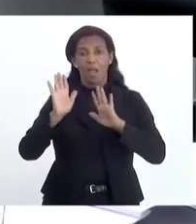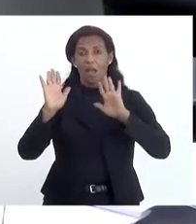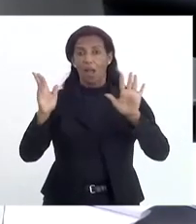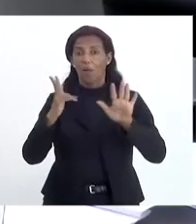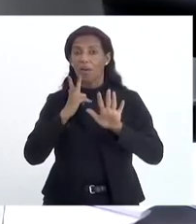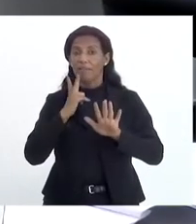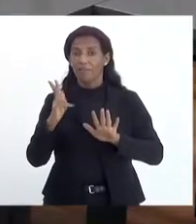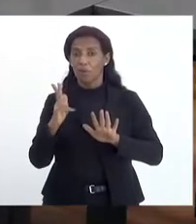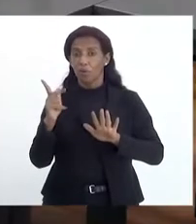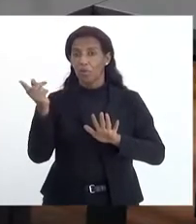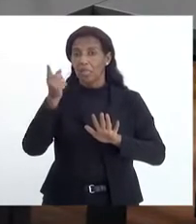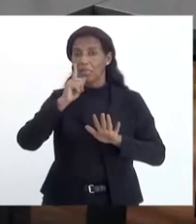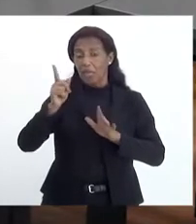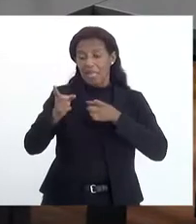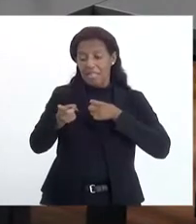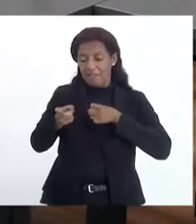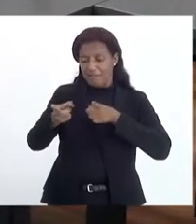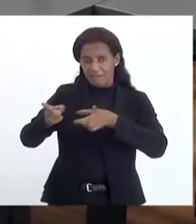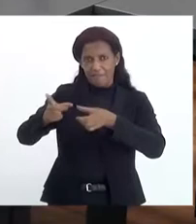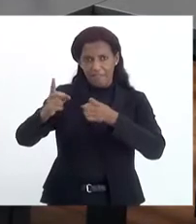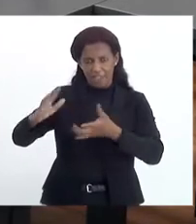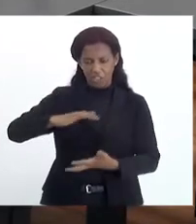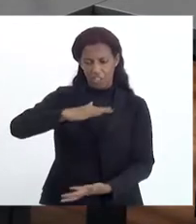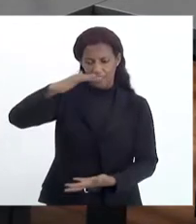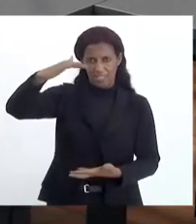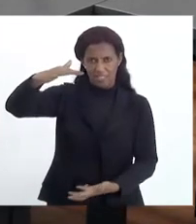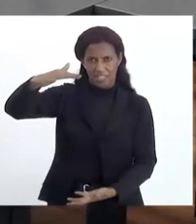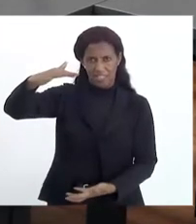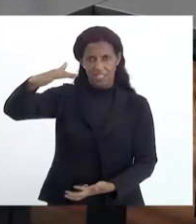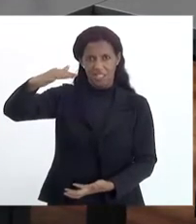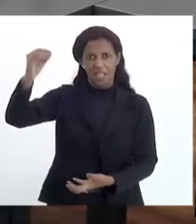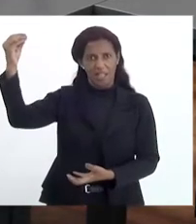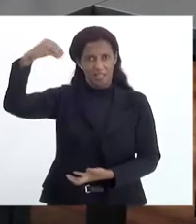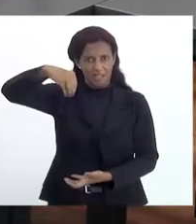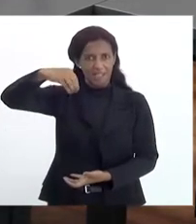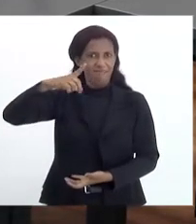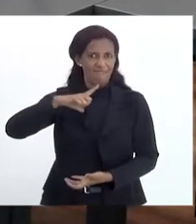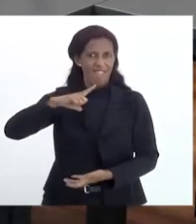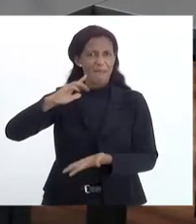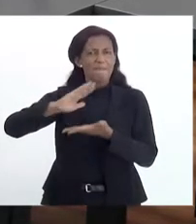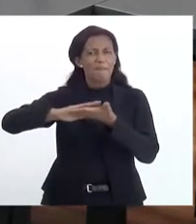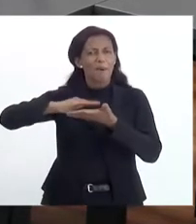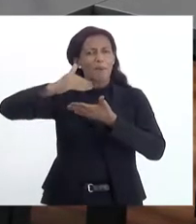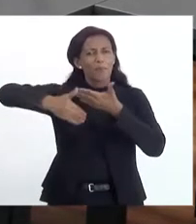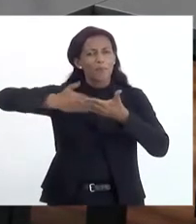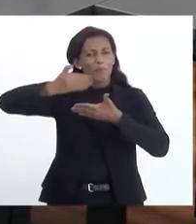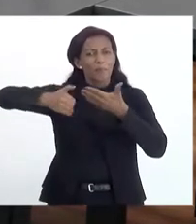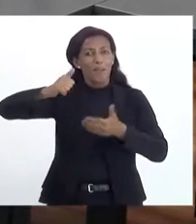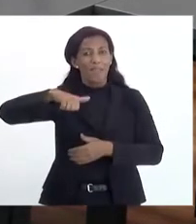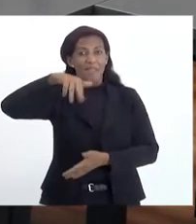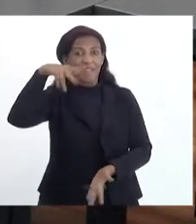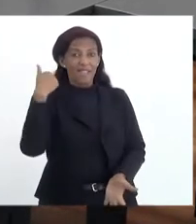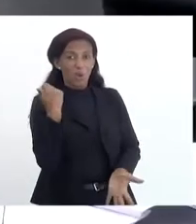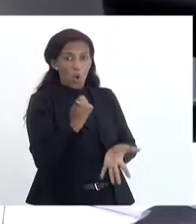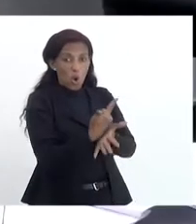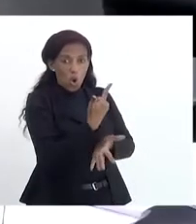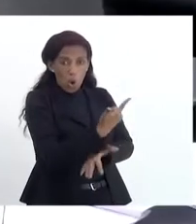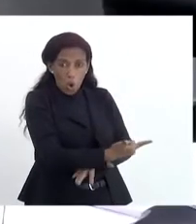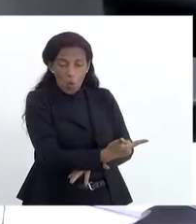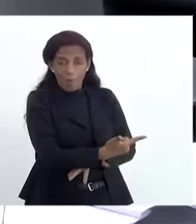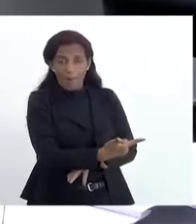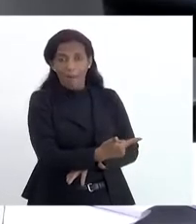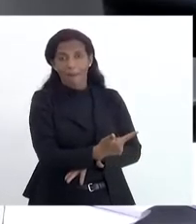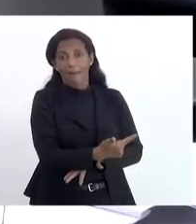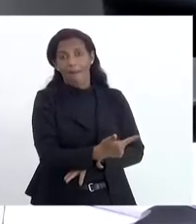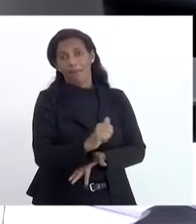aqui a preço da cesta básica. Então, se... Entendeu? E quem compra... Se ele vende aqui a preço da